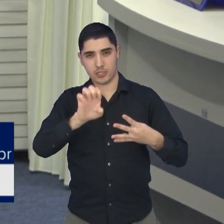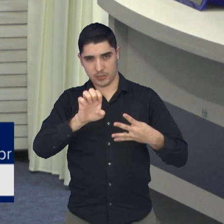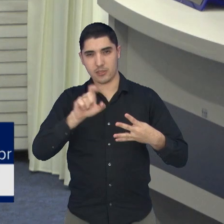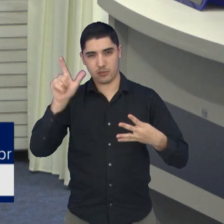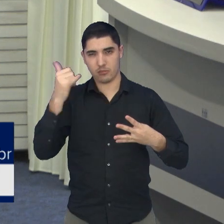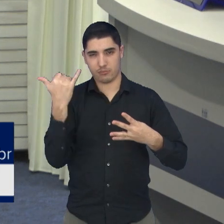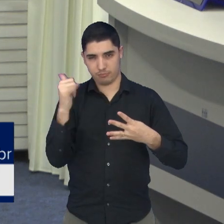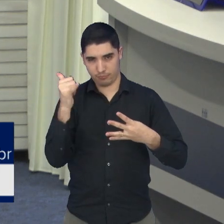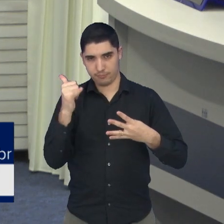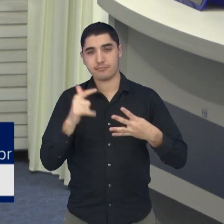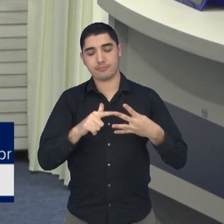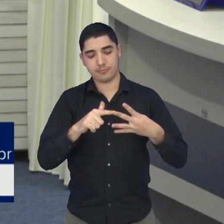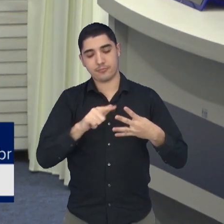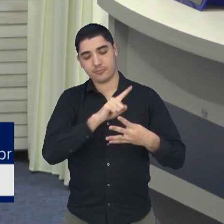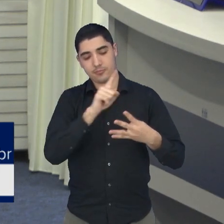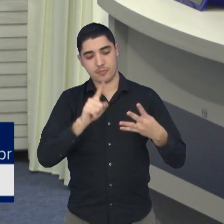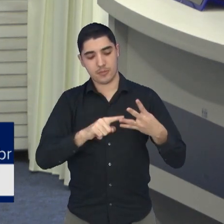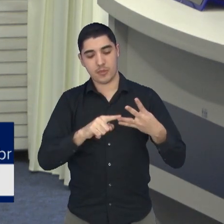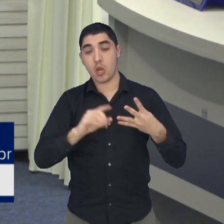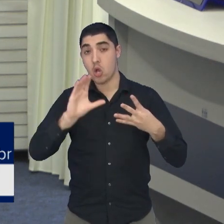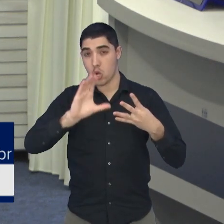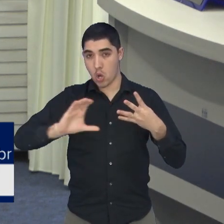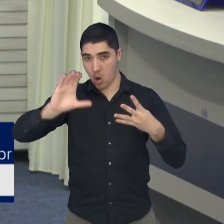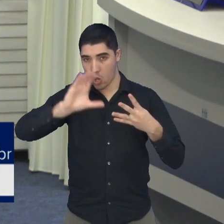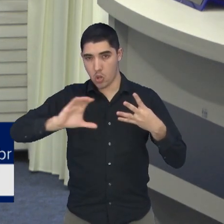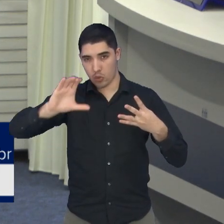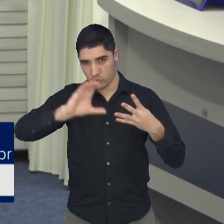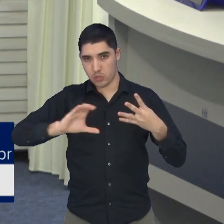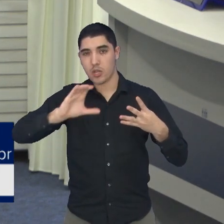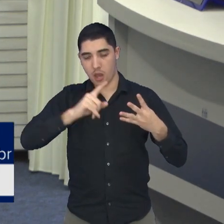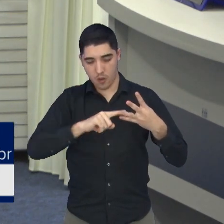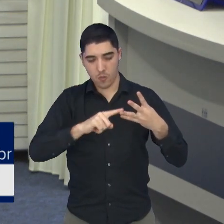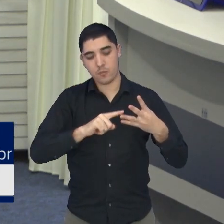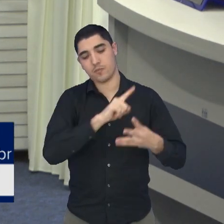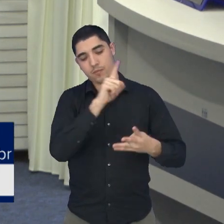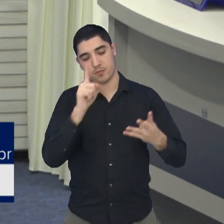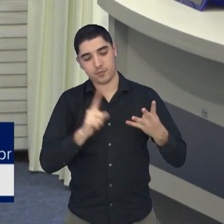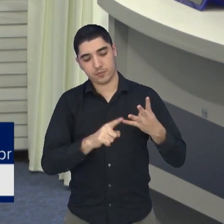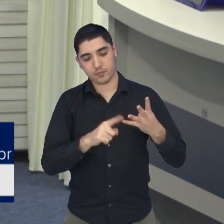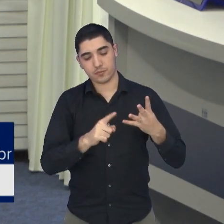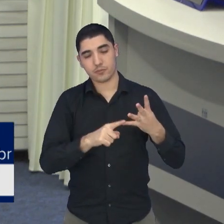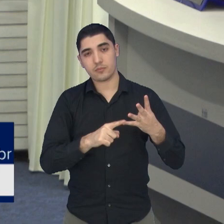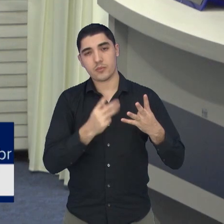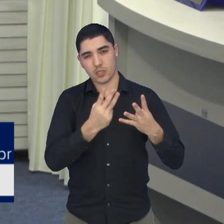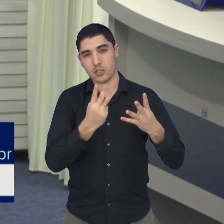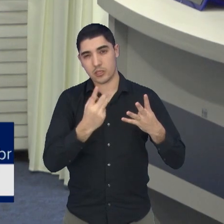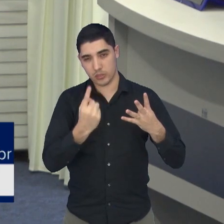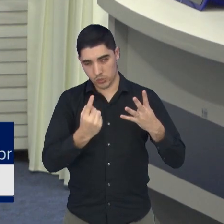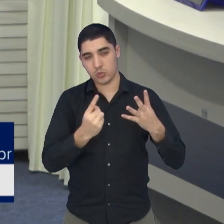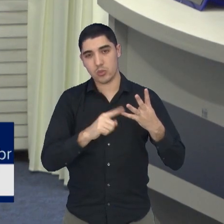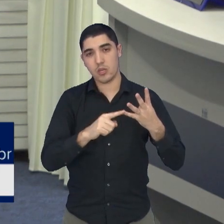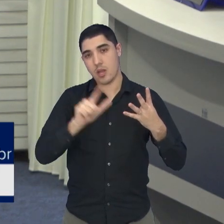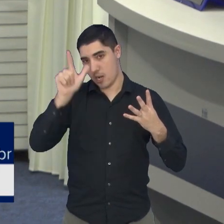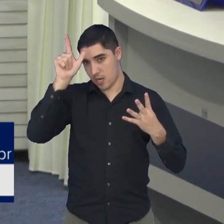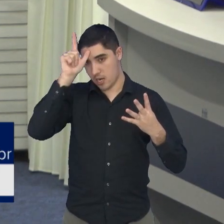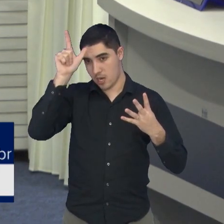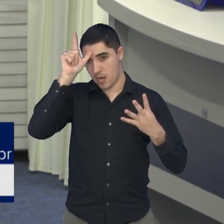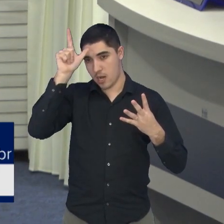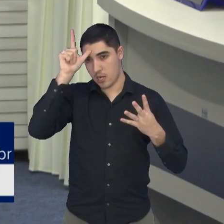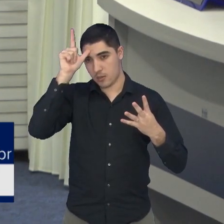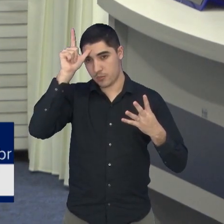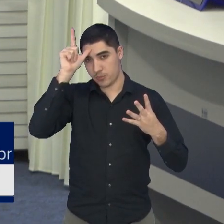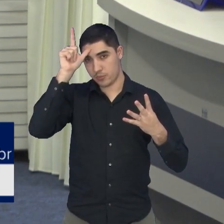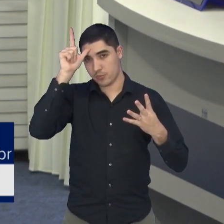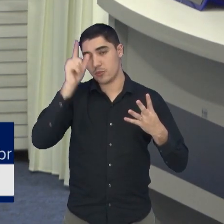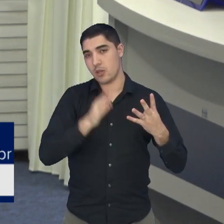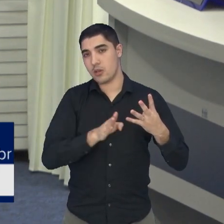Longo. 304, Colonial, Praça Afonso Pena. E 331, Campos Alemães,